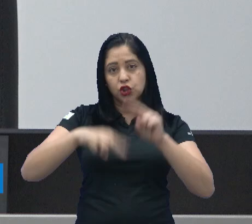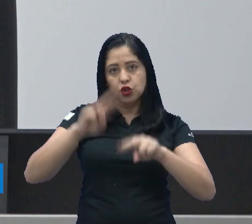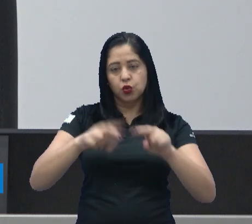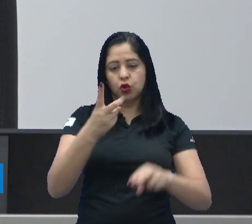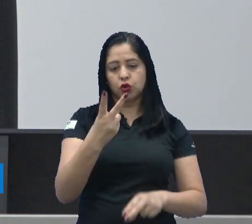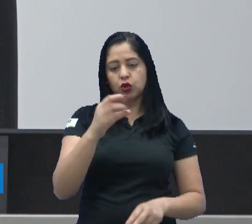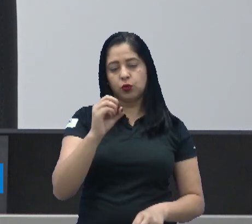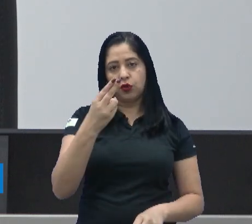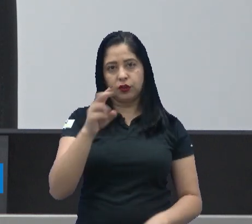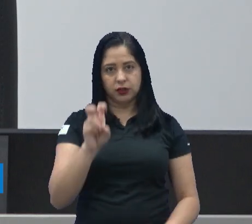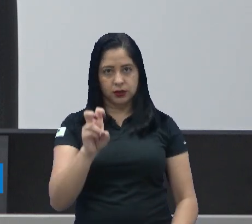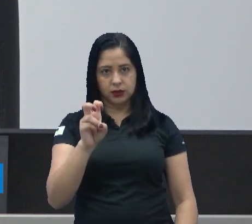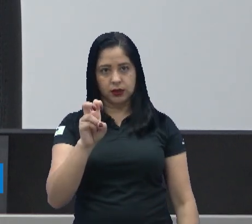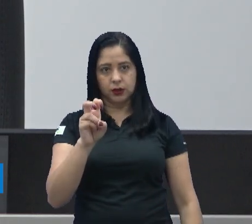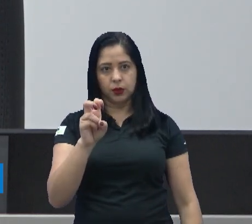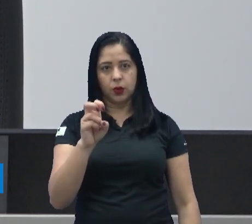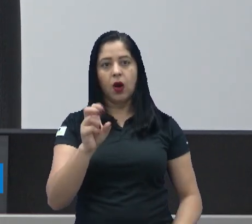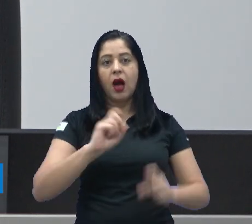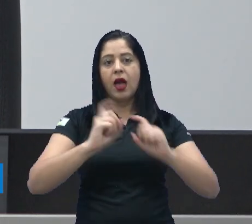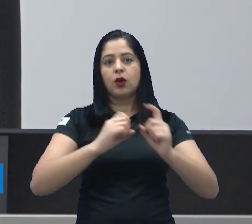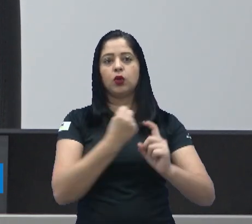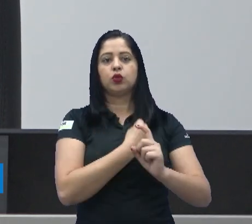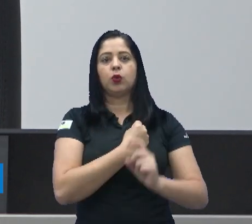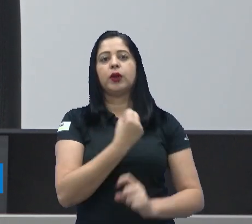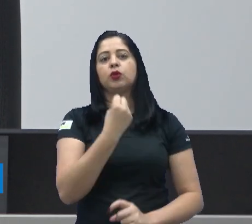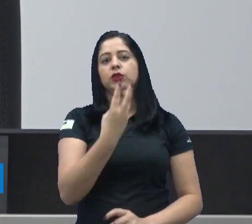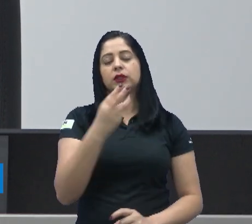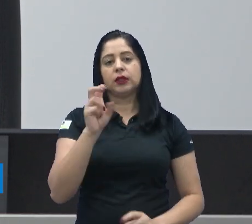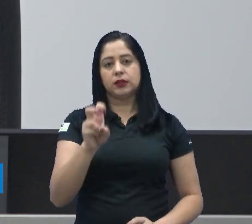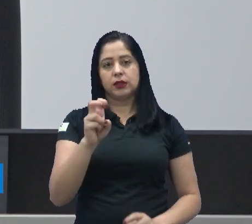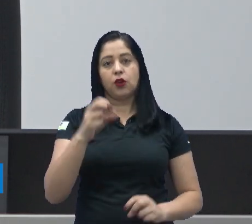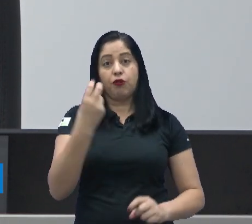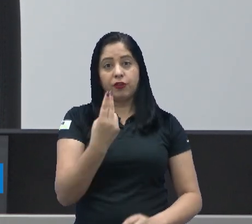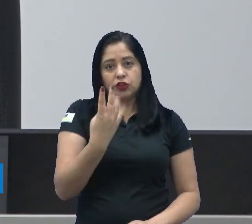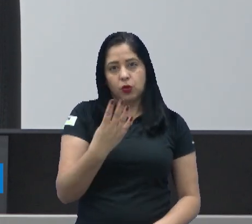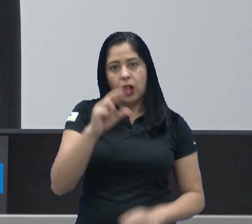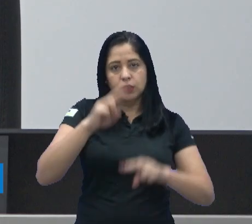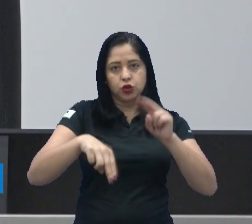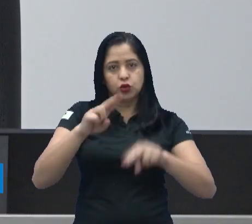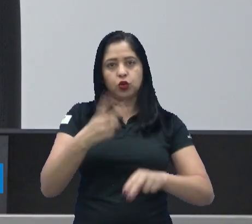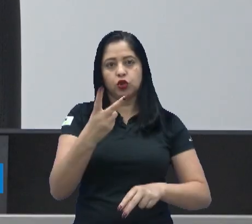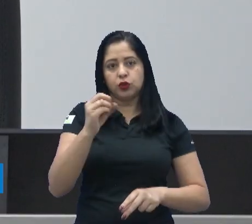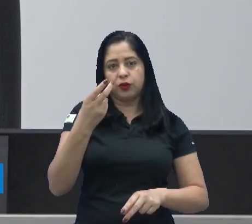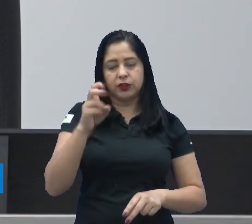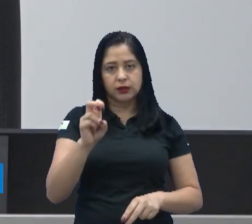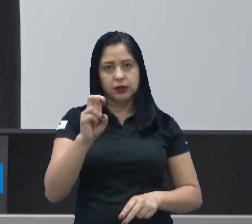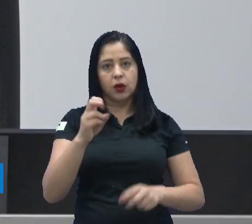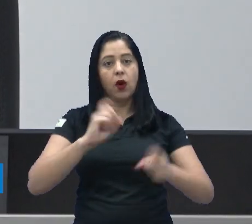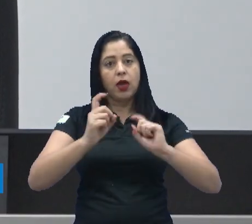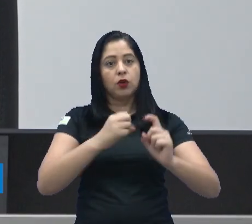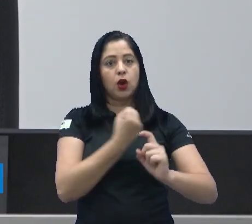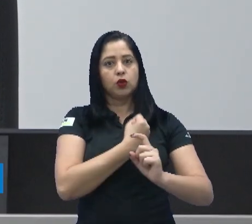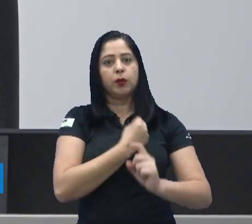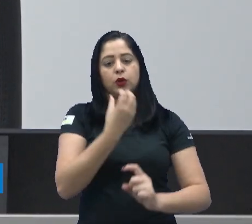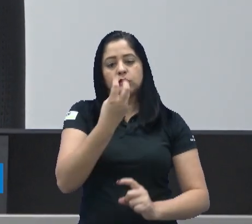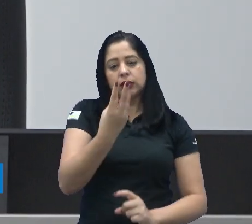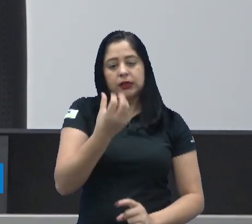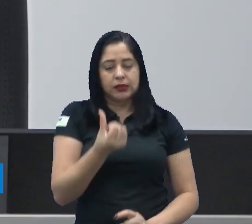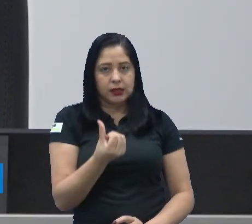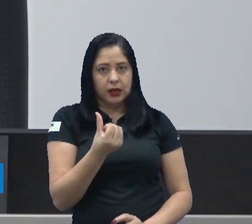a 35ª sessão ordinária, 24 de junho de 2025, a 36ª sessão ordinária,